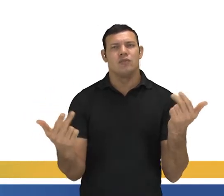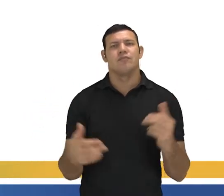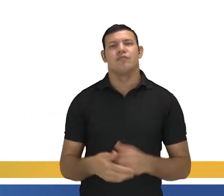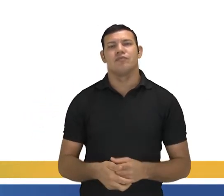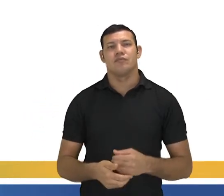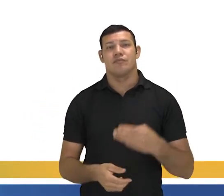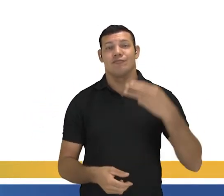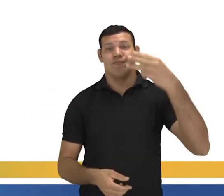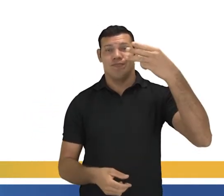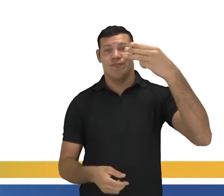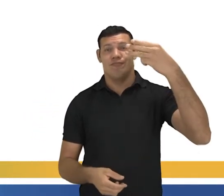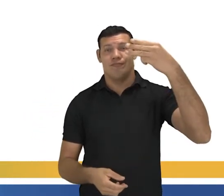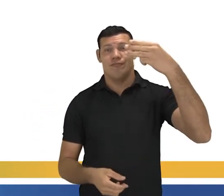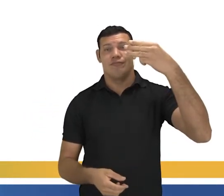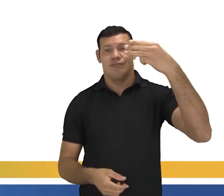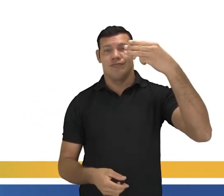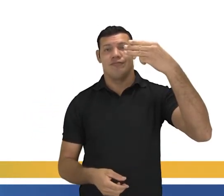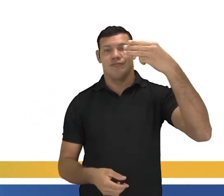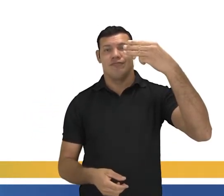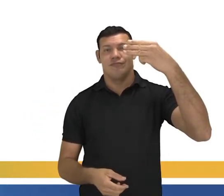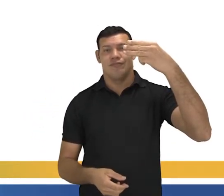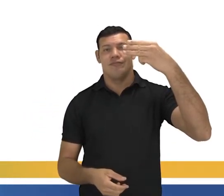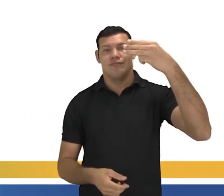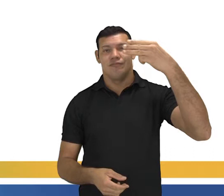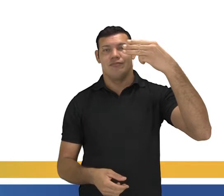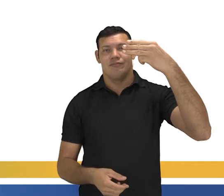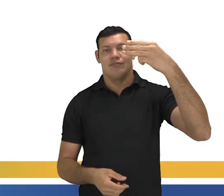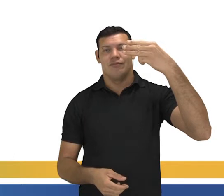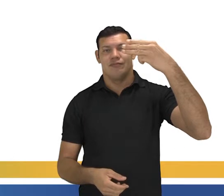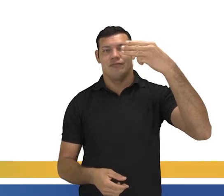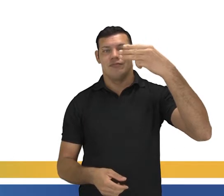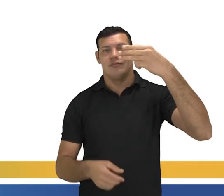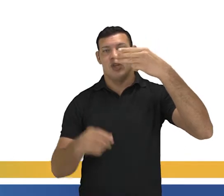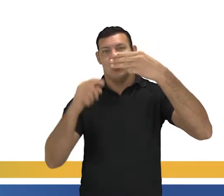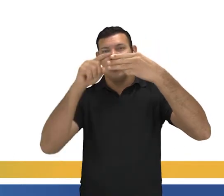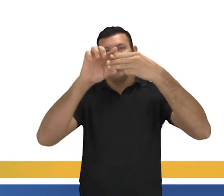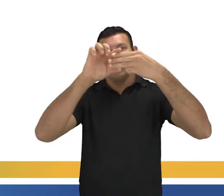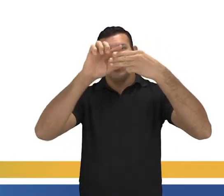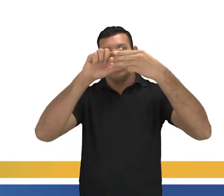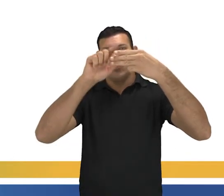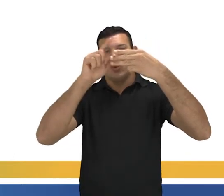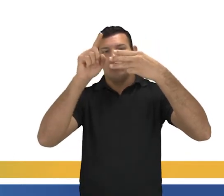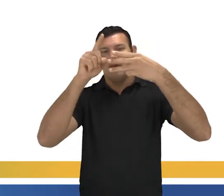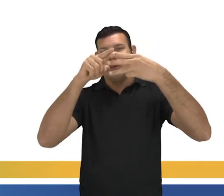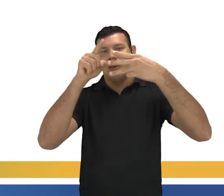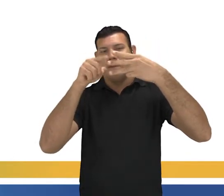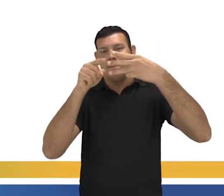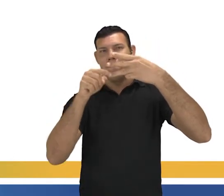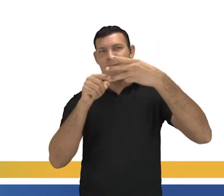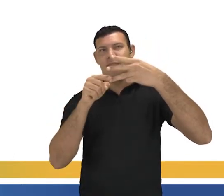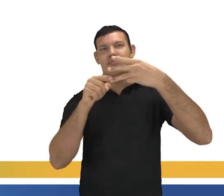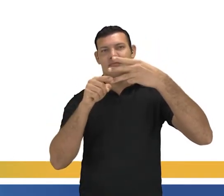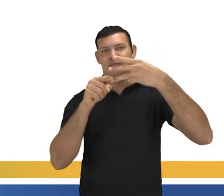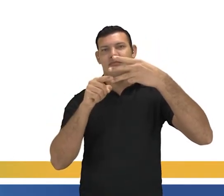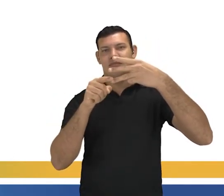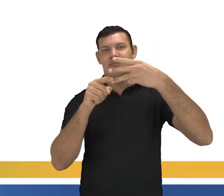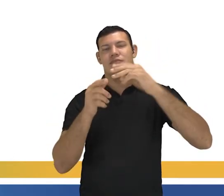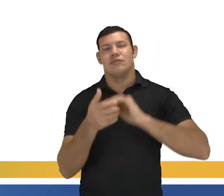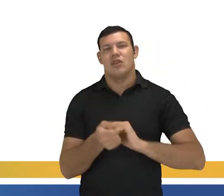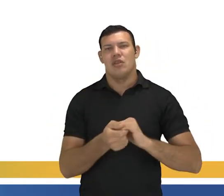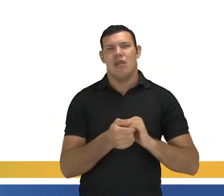três resistores estão agora lado a lado. Eles não estão na sequência, um depois do outro. É